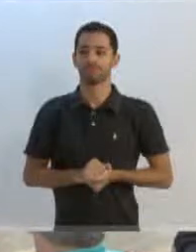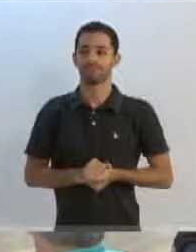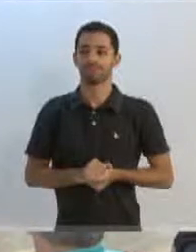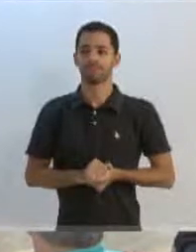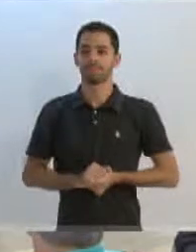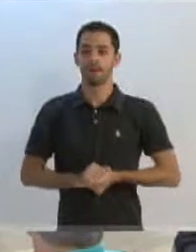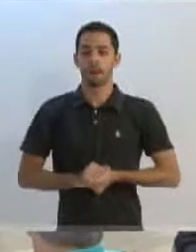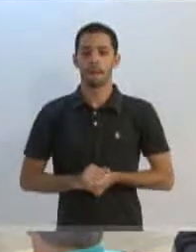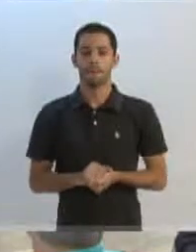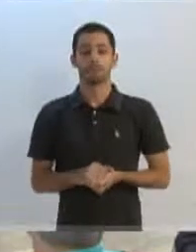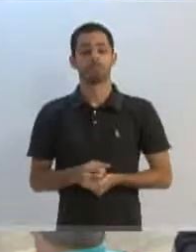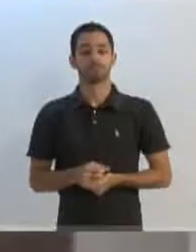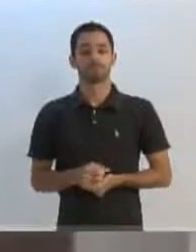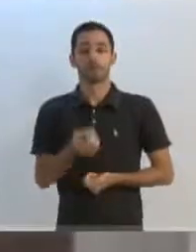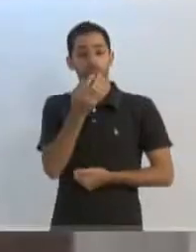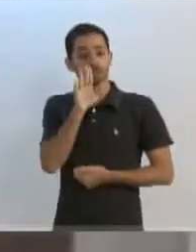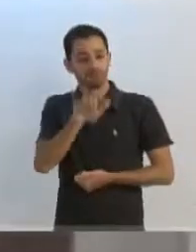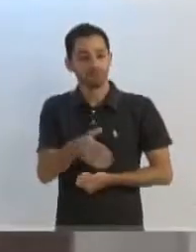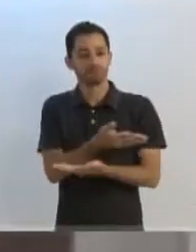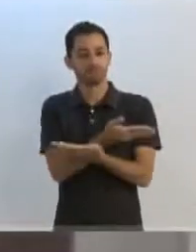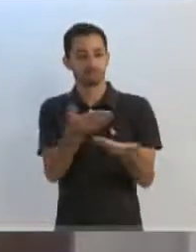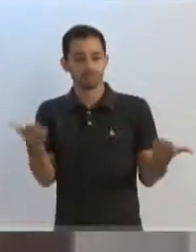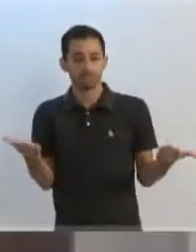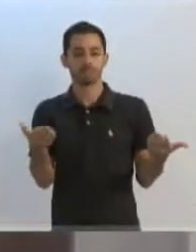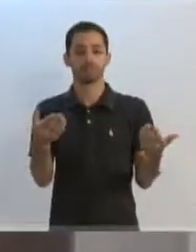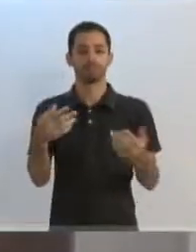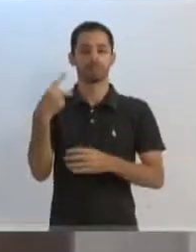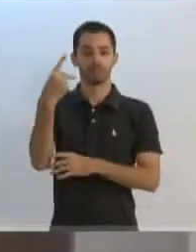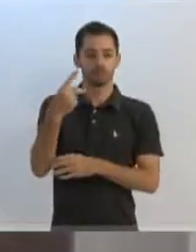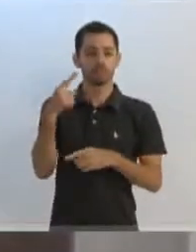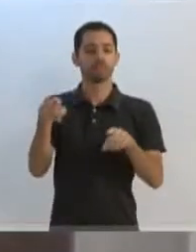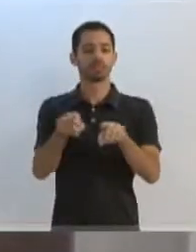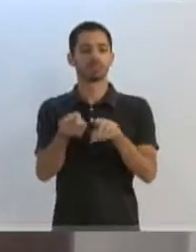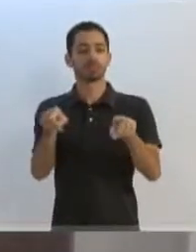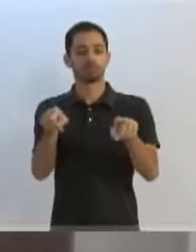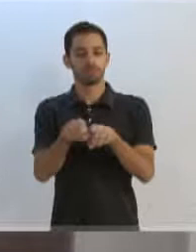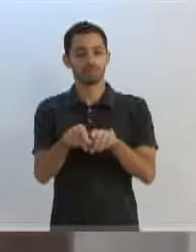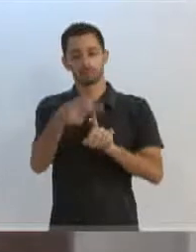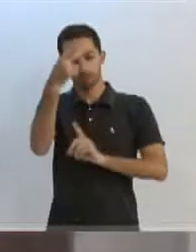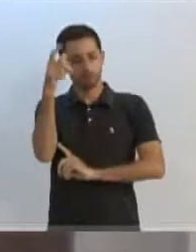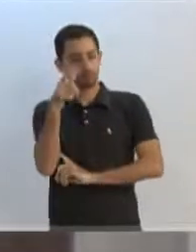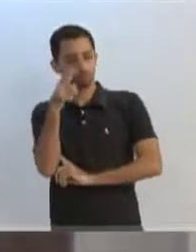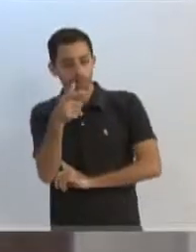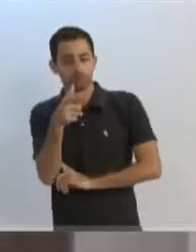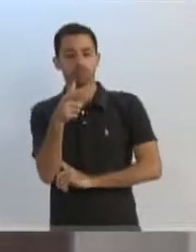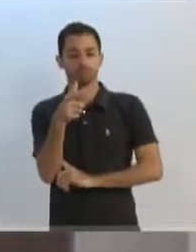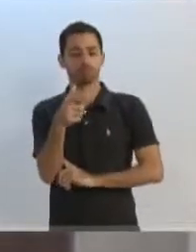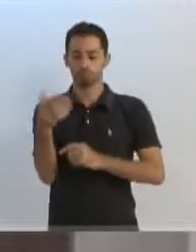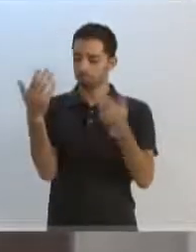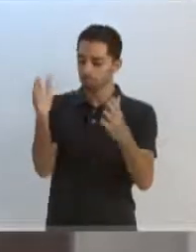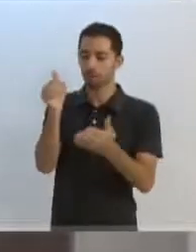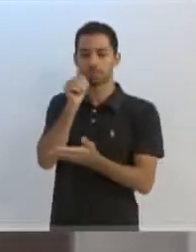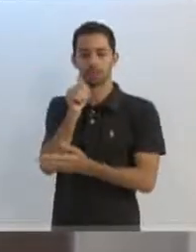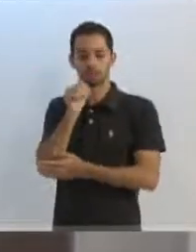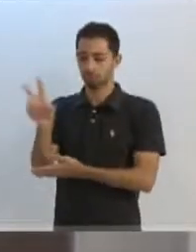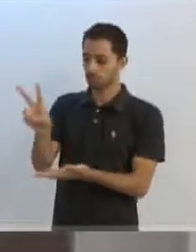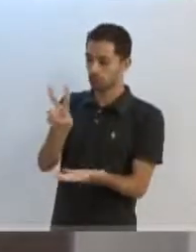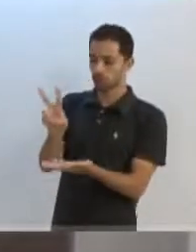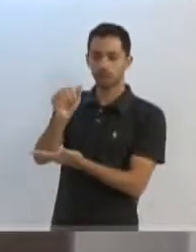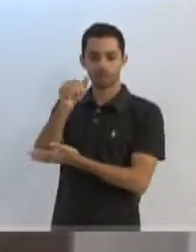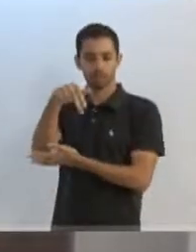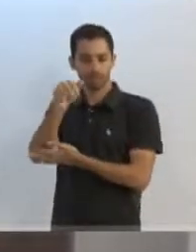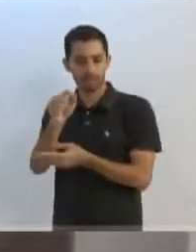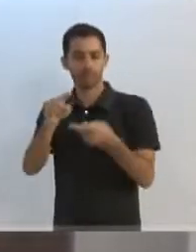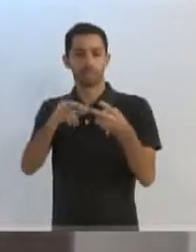boa tarde colegas vereadores que nos acompanha aqui no plenário desta casa parabenizar né as meninas a ana laura